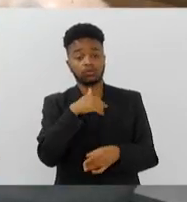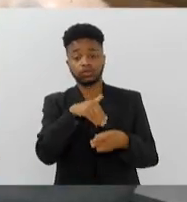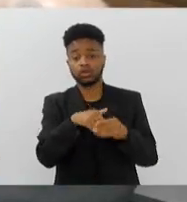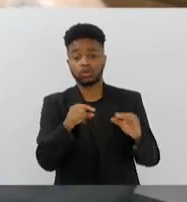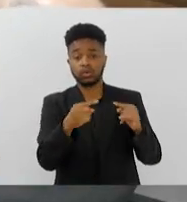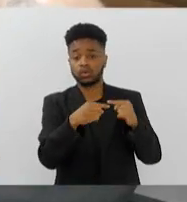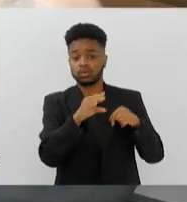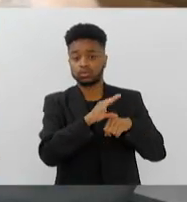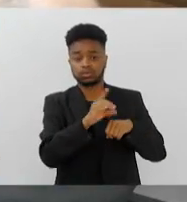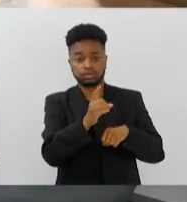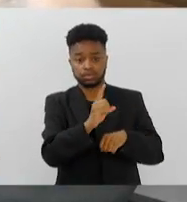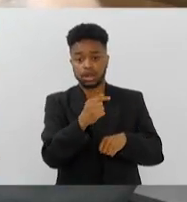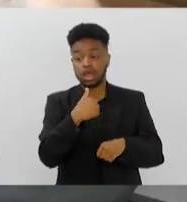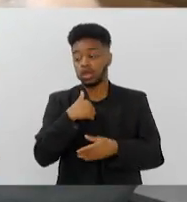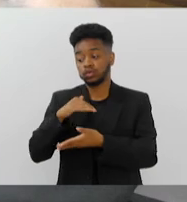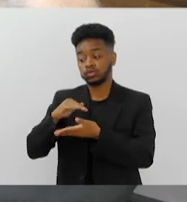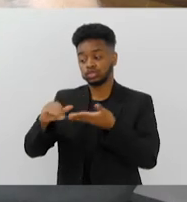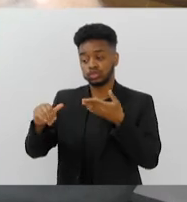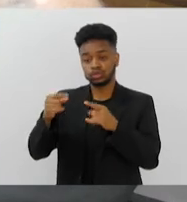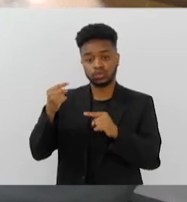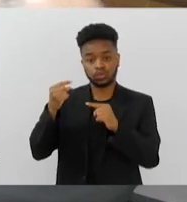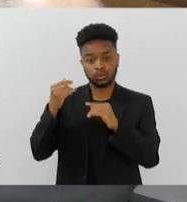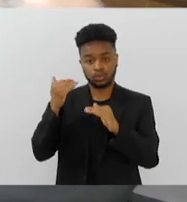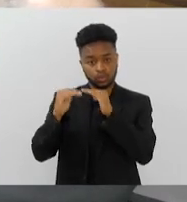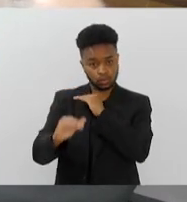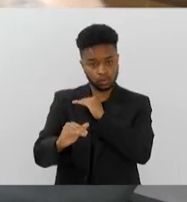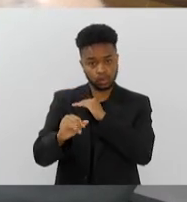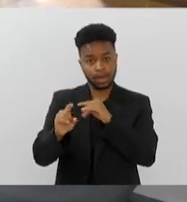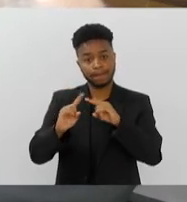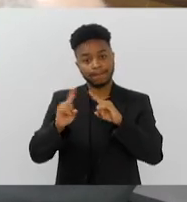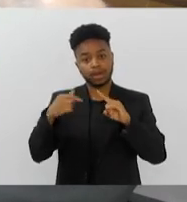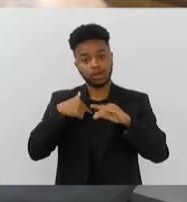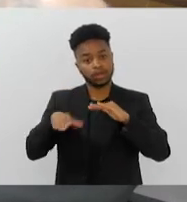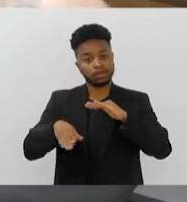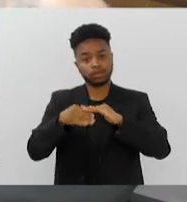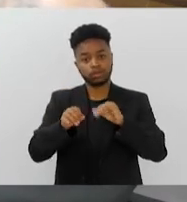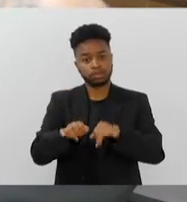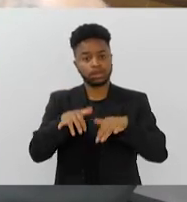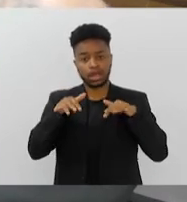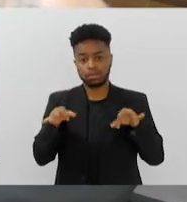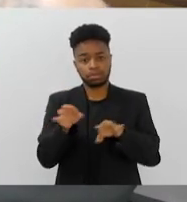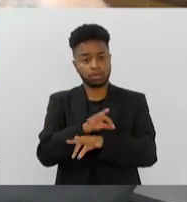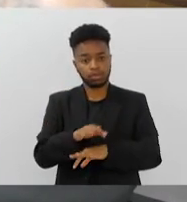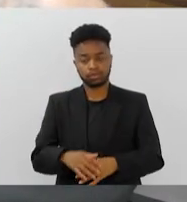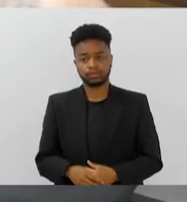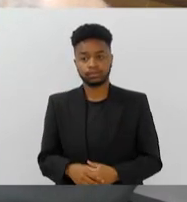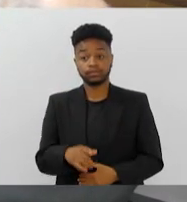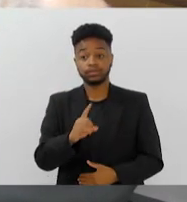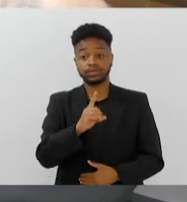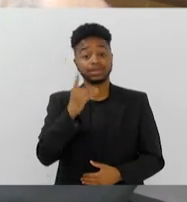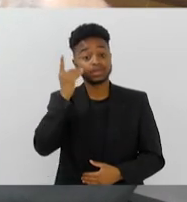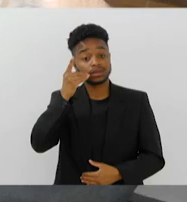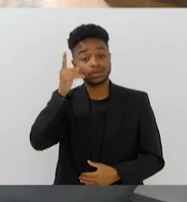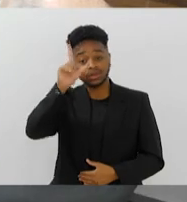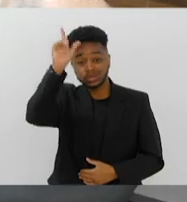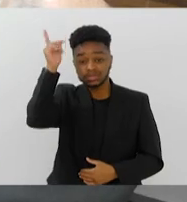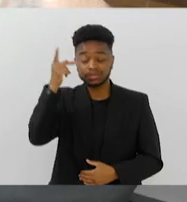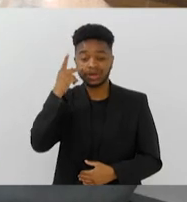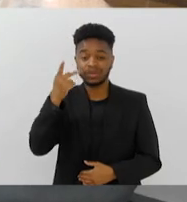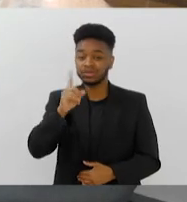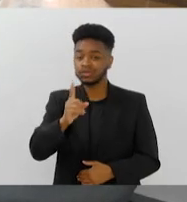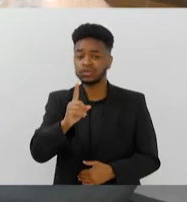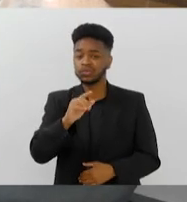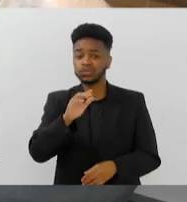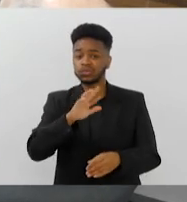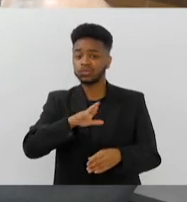constitucionalidade. Eu retiro a divergência e eu emendo no plenário. Deputado Luiz Paulo, o projeto não